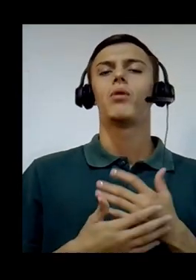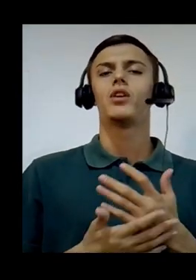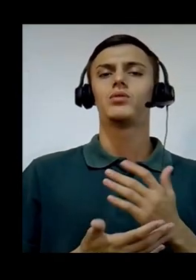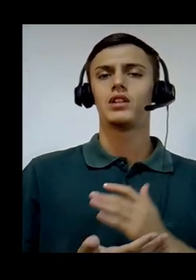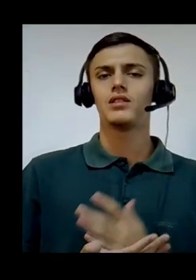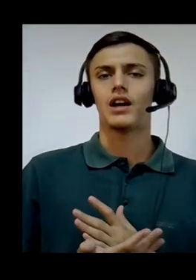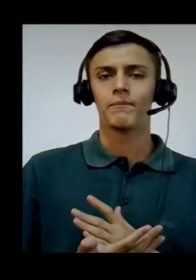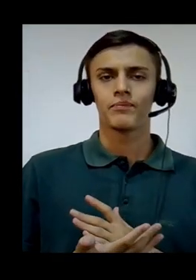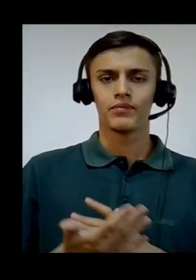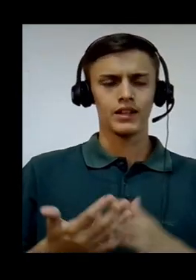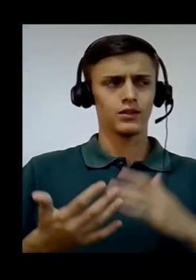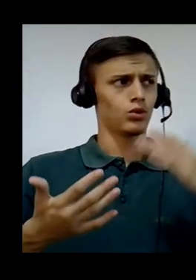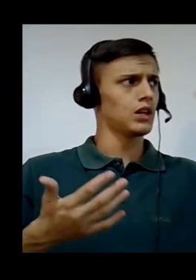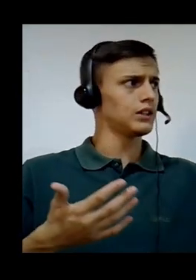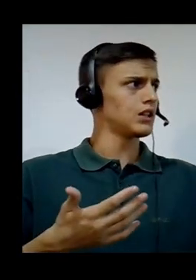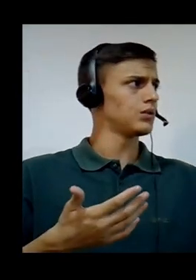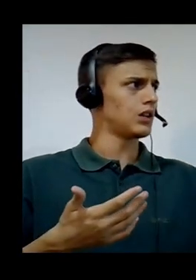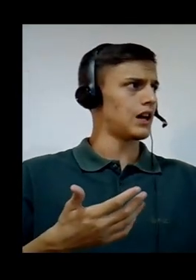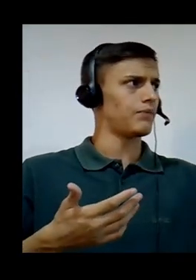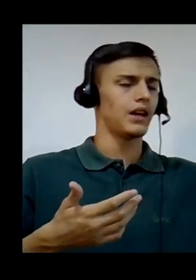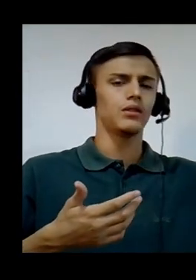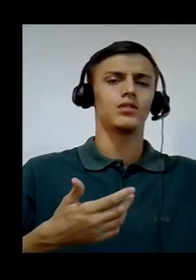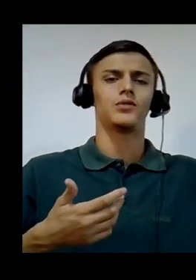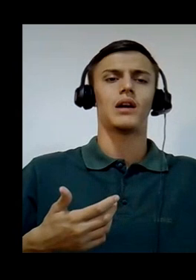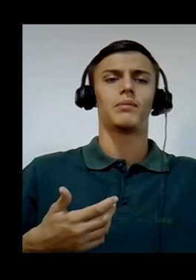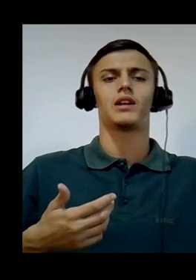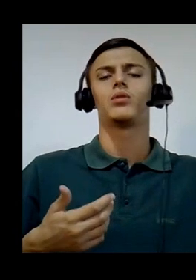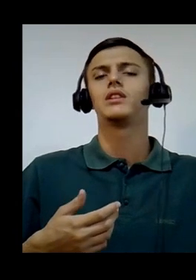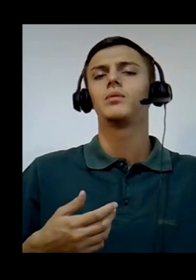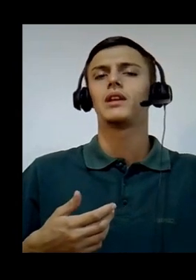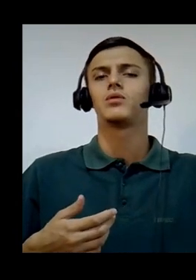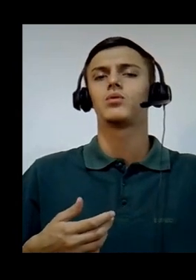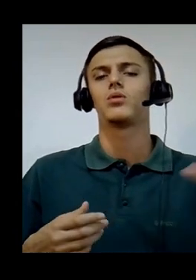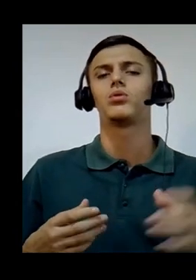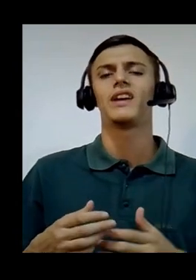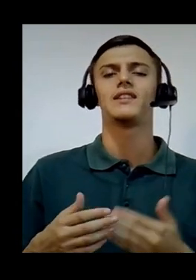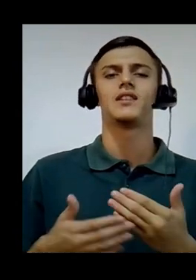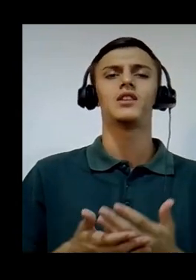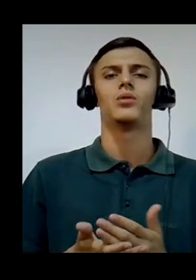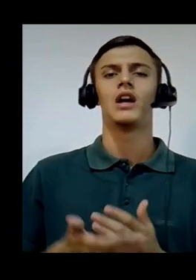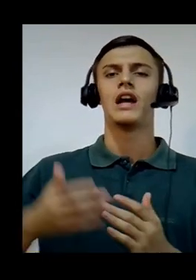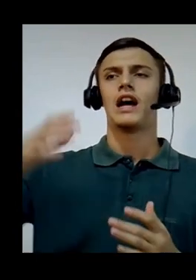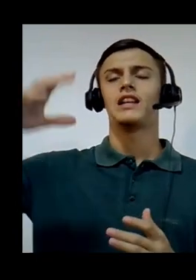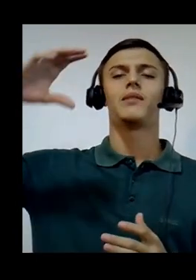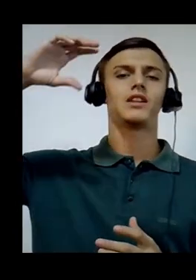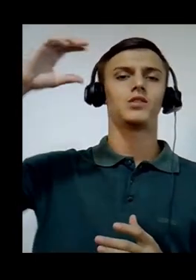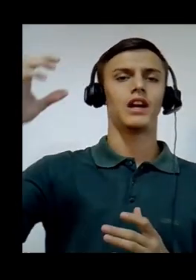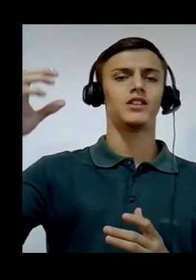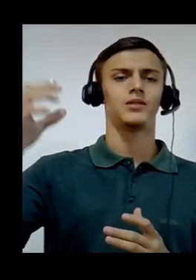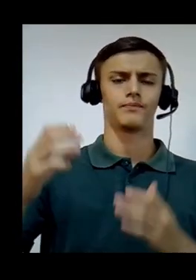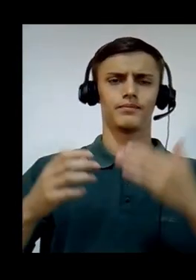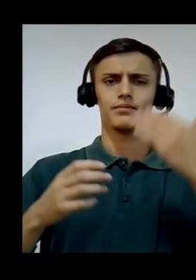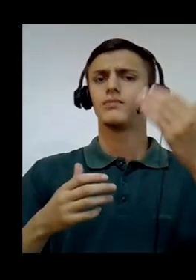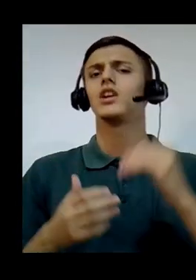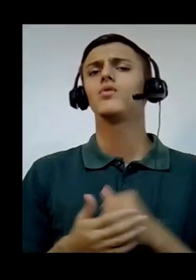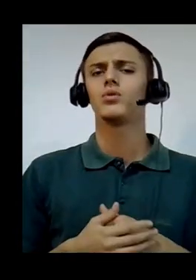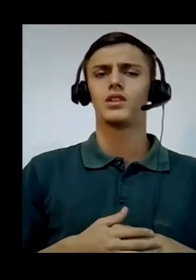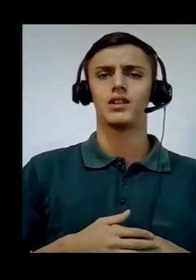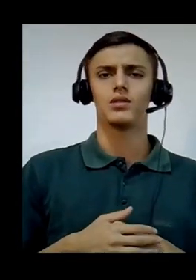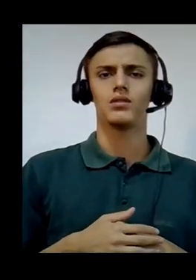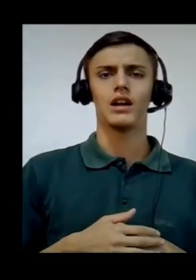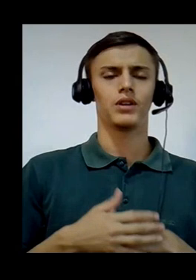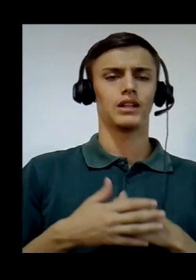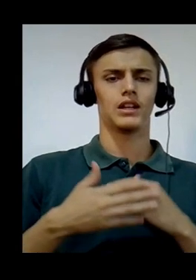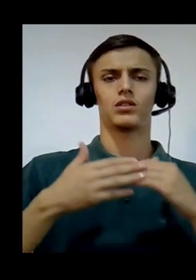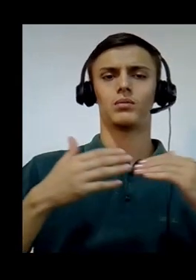refeitório, pode utilizar, né. Estou andando lá dentro da fábrica, estou andando pelas ruas ou estou realizando ali a minha atividade, não